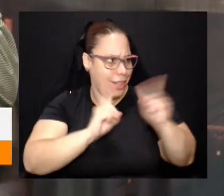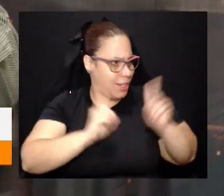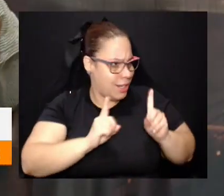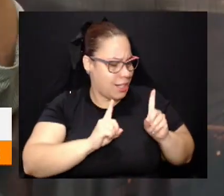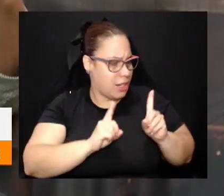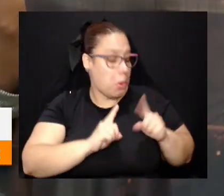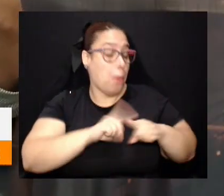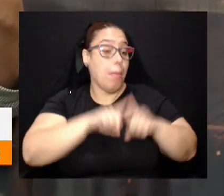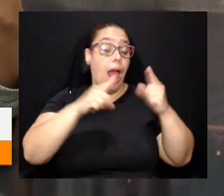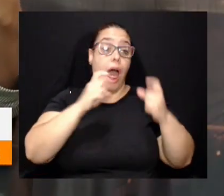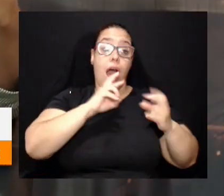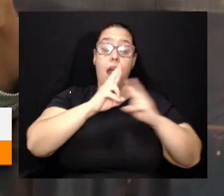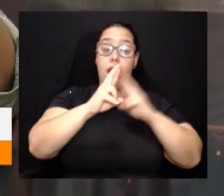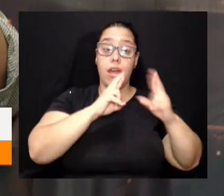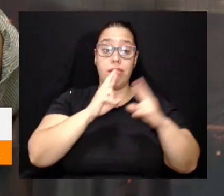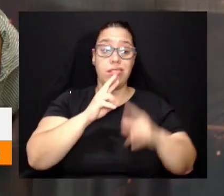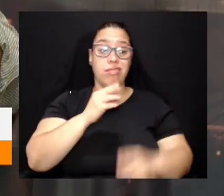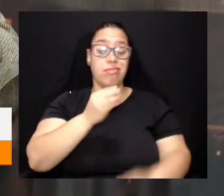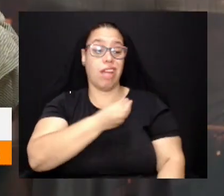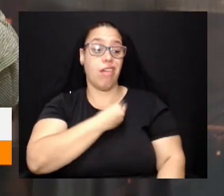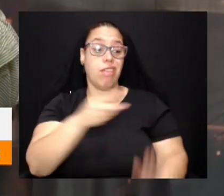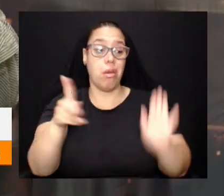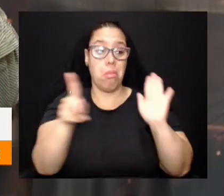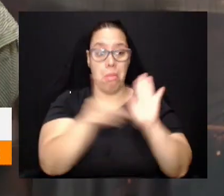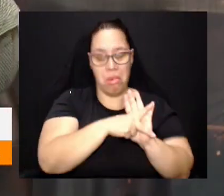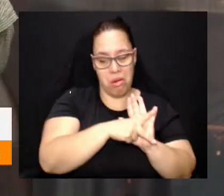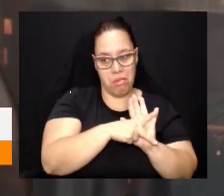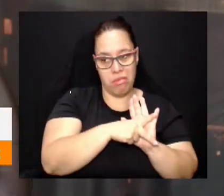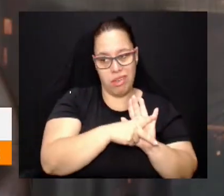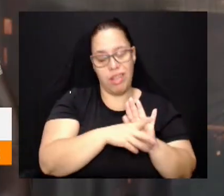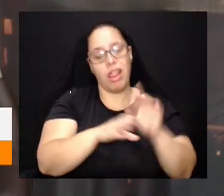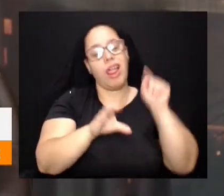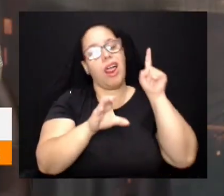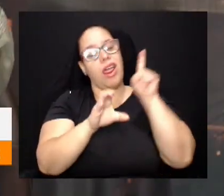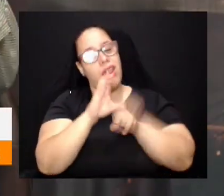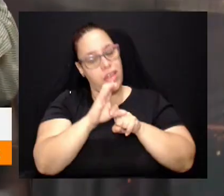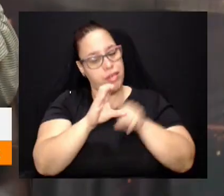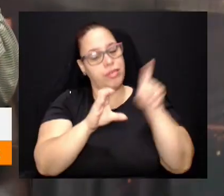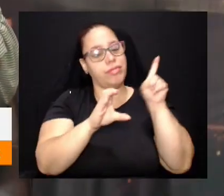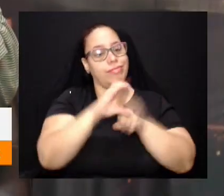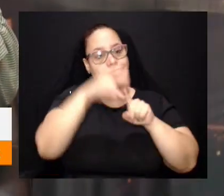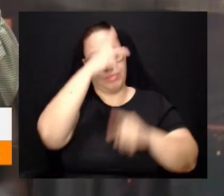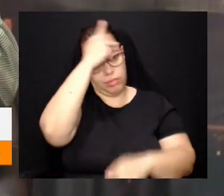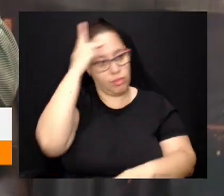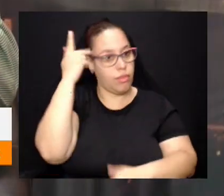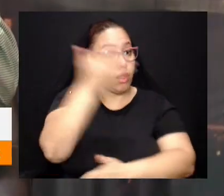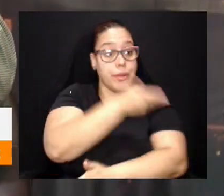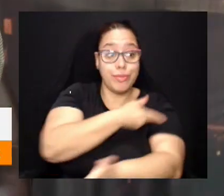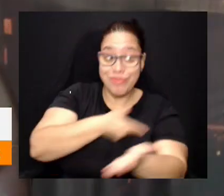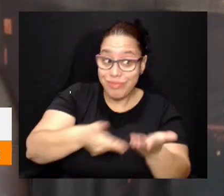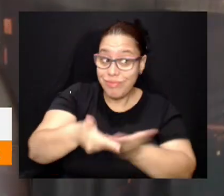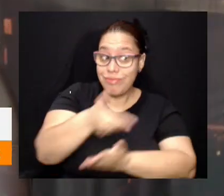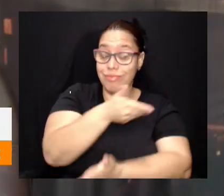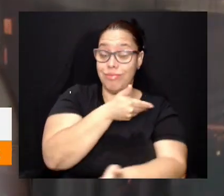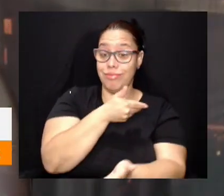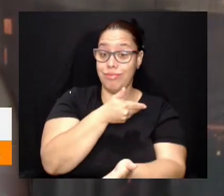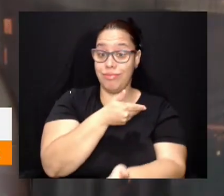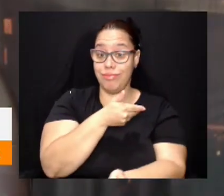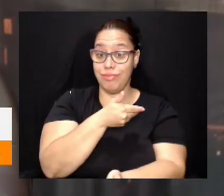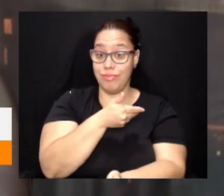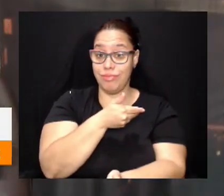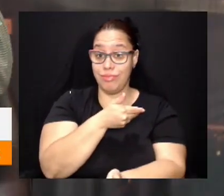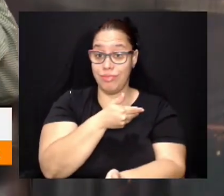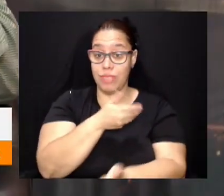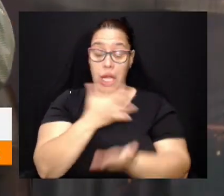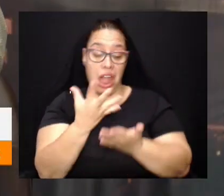eles não têm vida própria, né? Eles dependem das pessoas que participam desse relacionamento e da atitude dessas